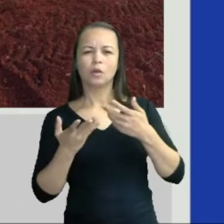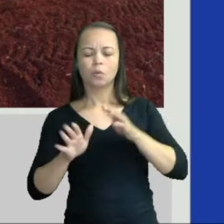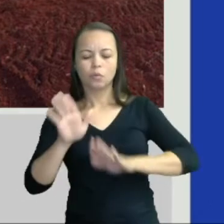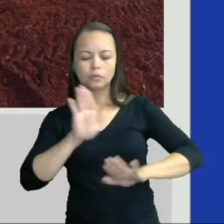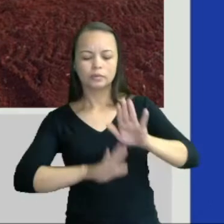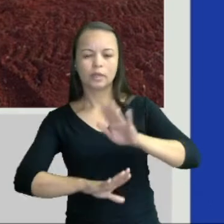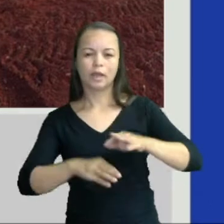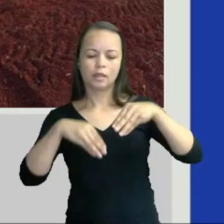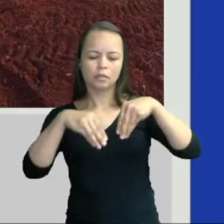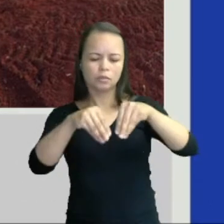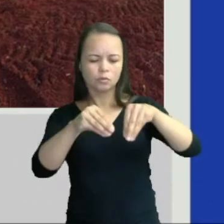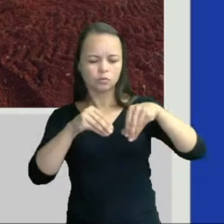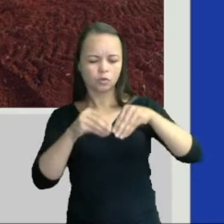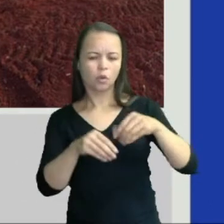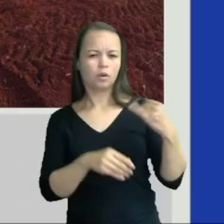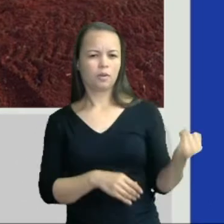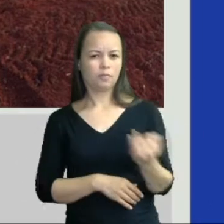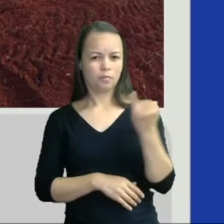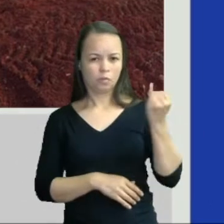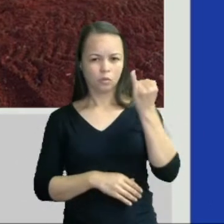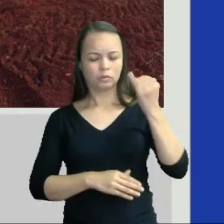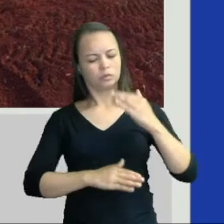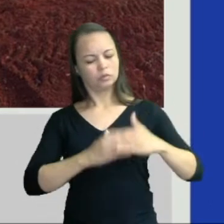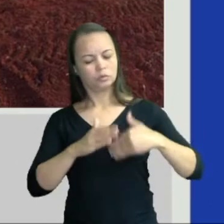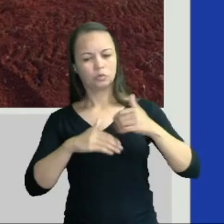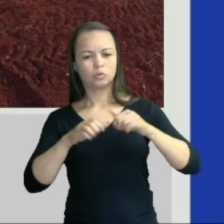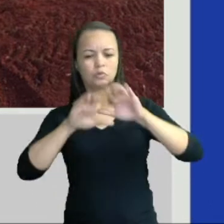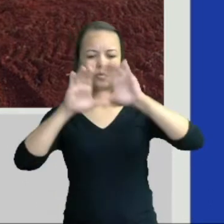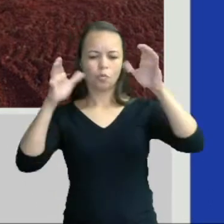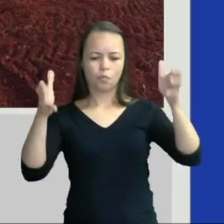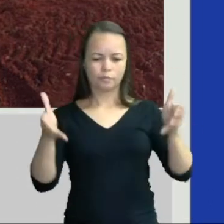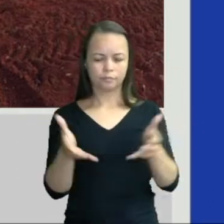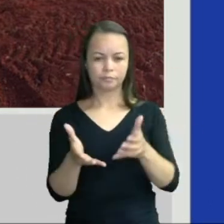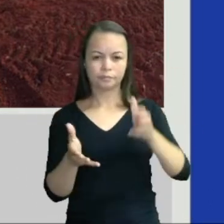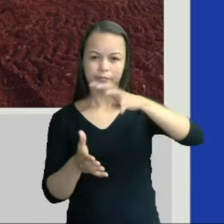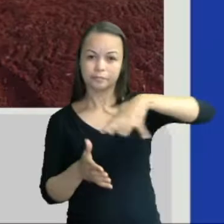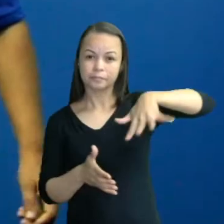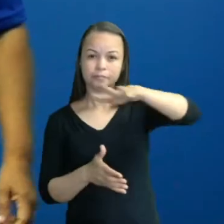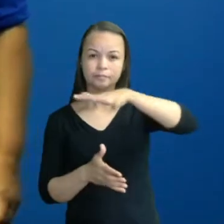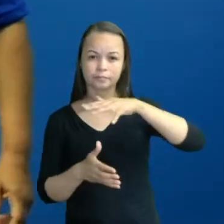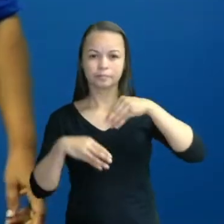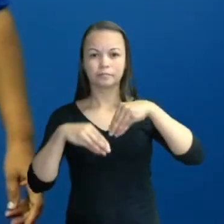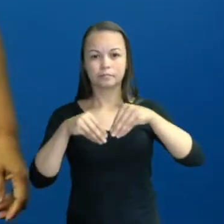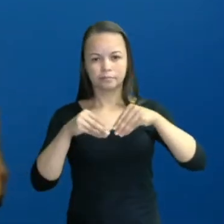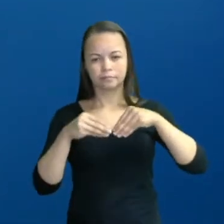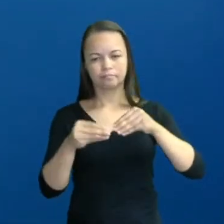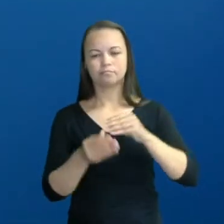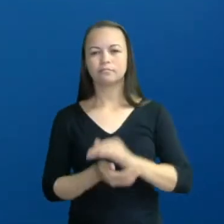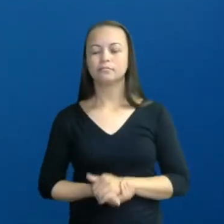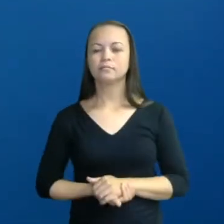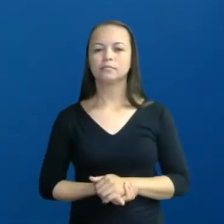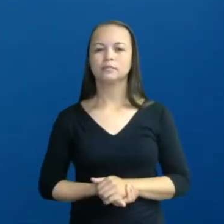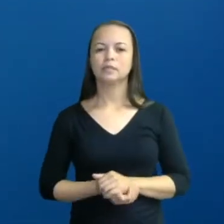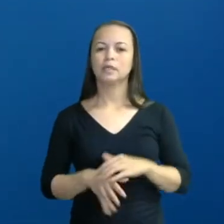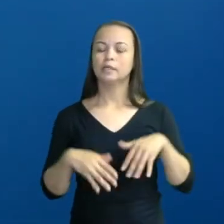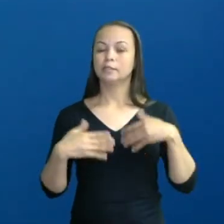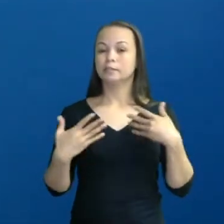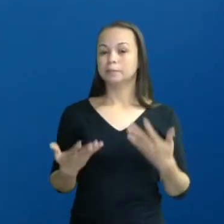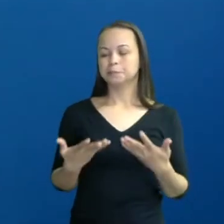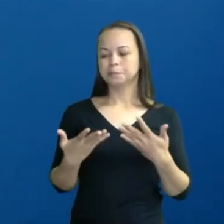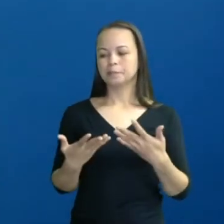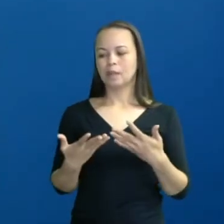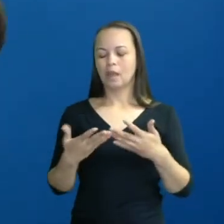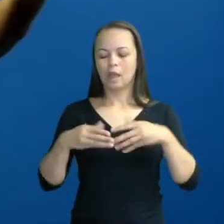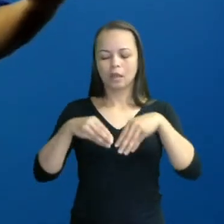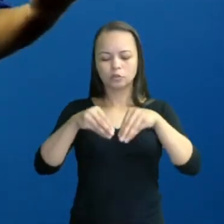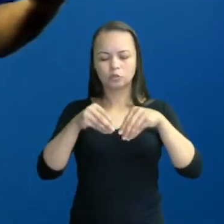tão importante para a manutenção do ecossistema terrestre. Pois é, gente, é do solo